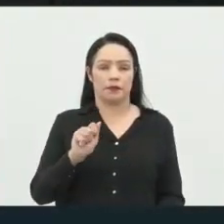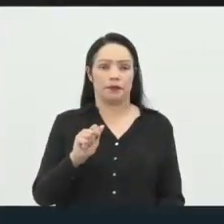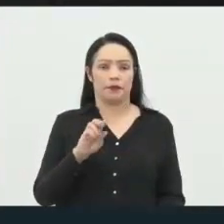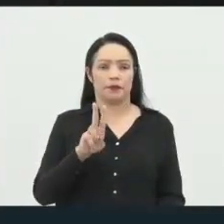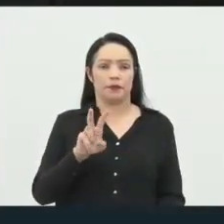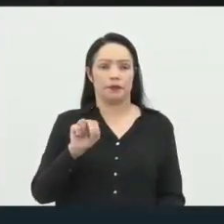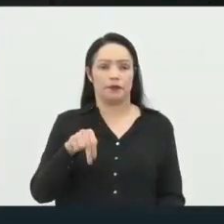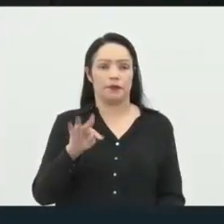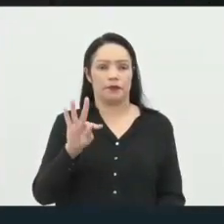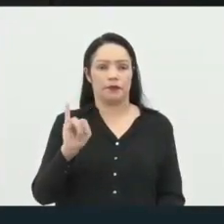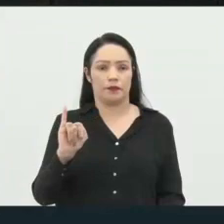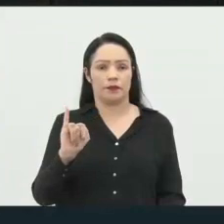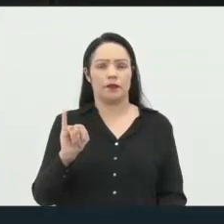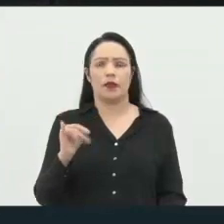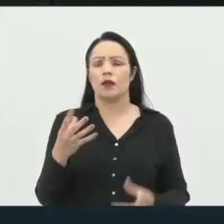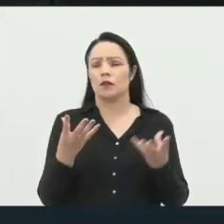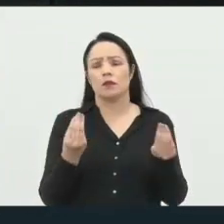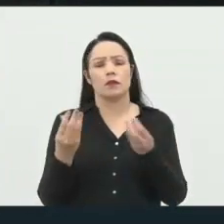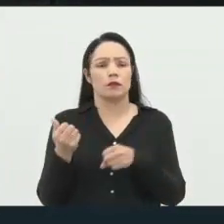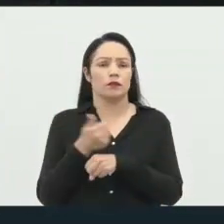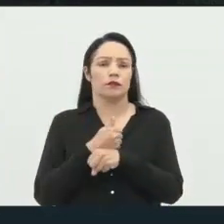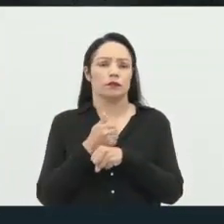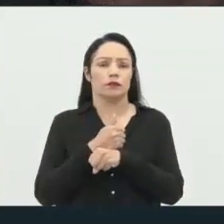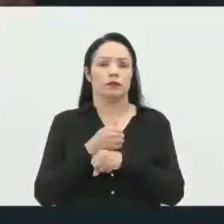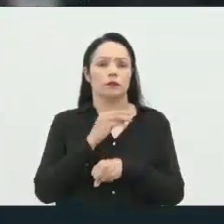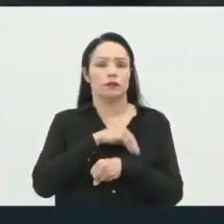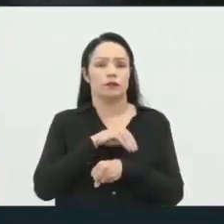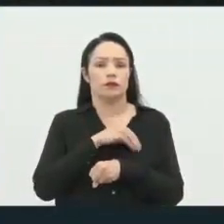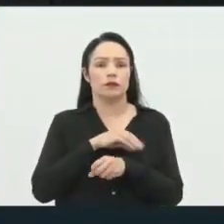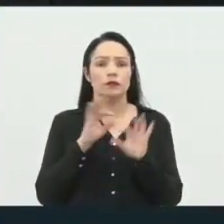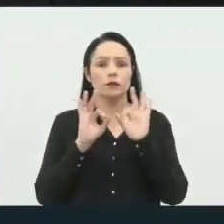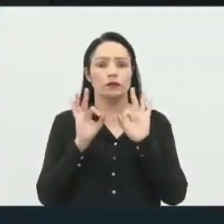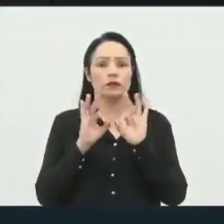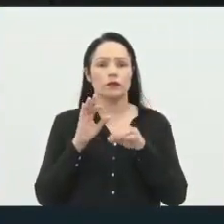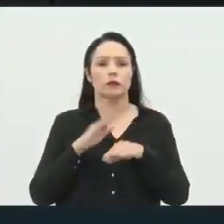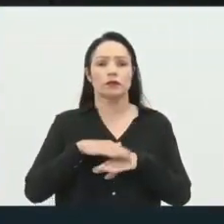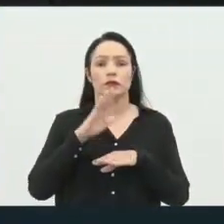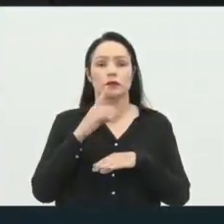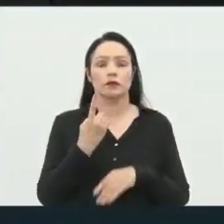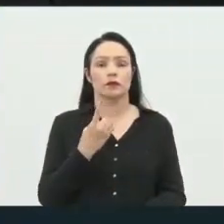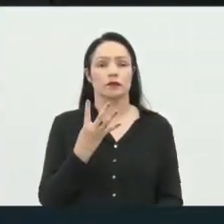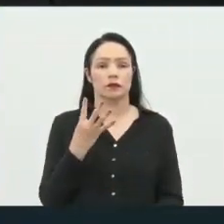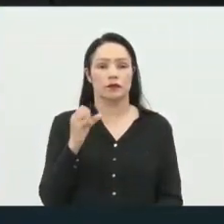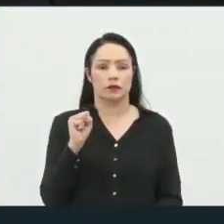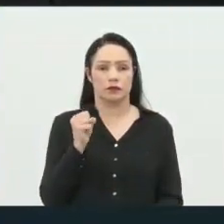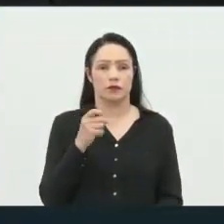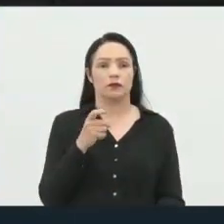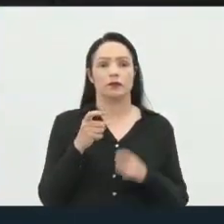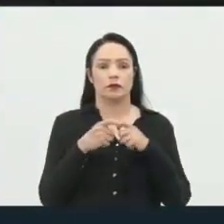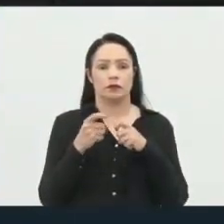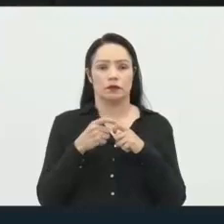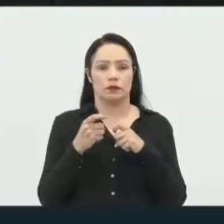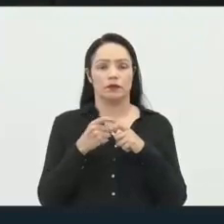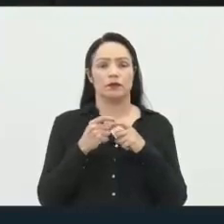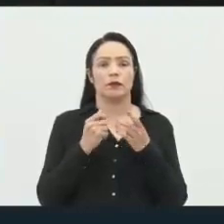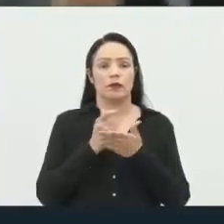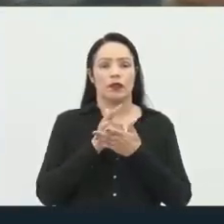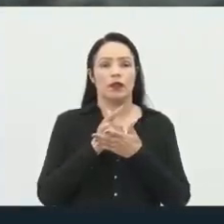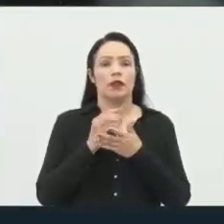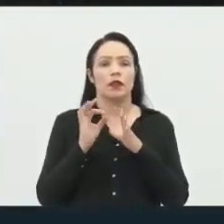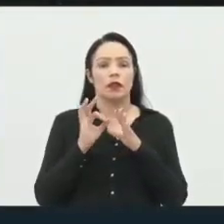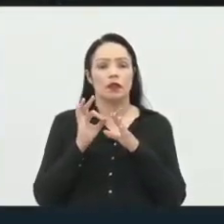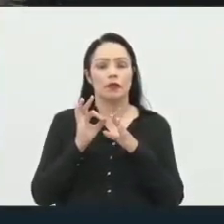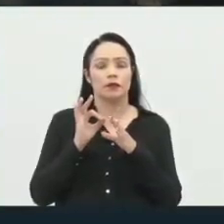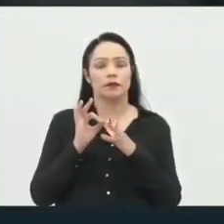ficaram sem receber inclusive médico mais de 148 médicos ficaram sem receber o mês de junho